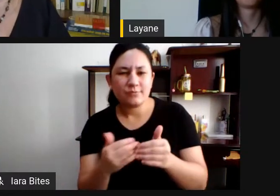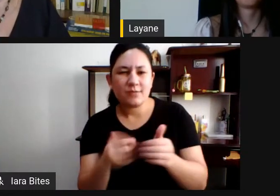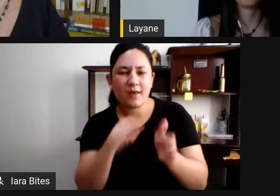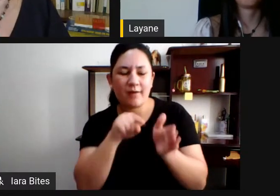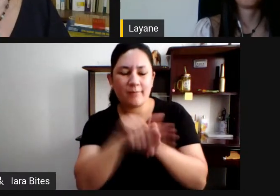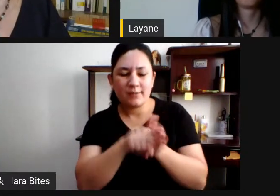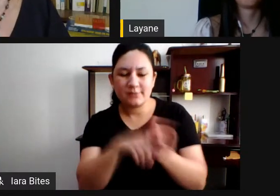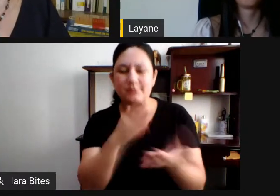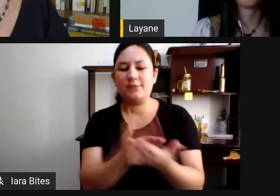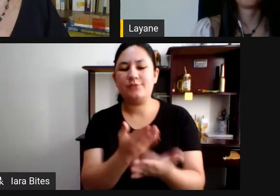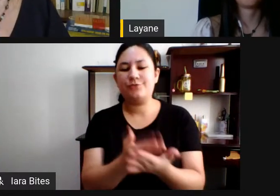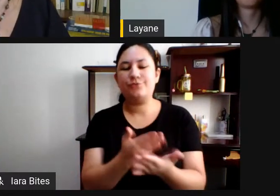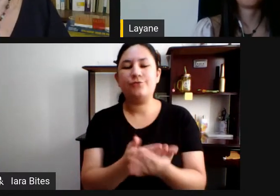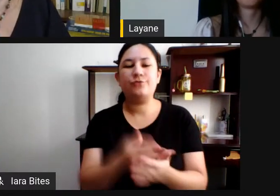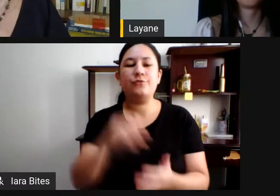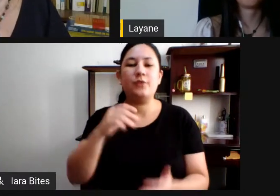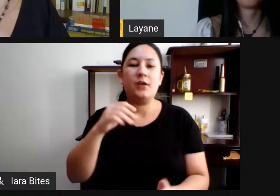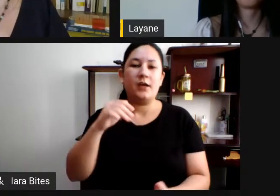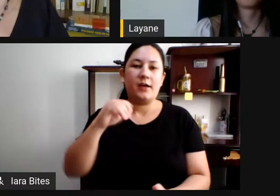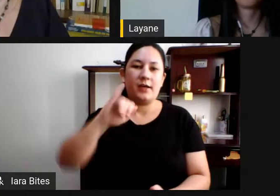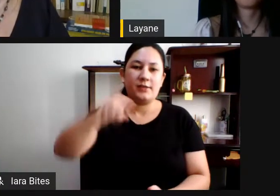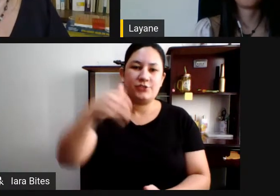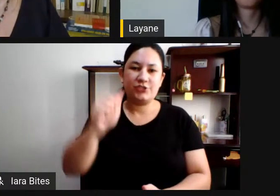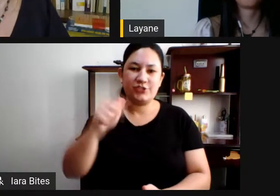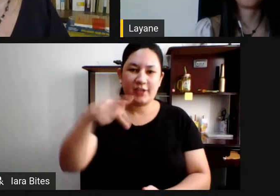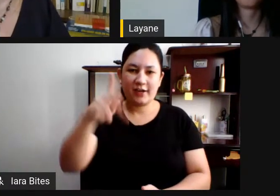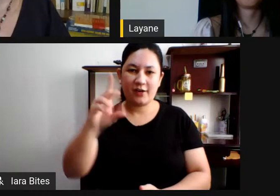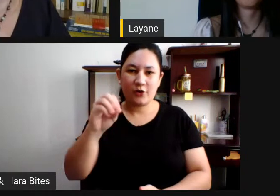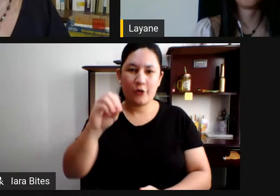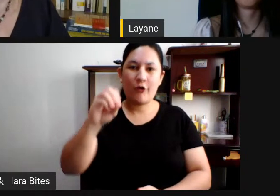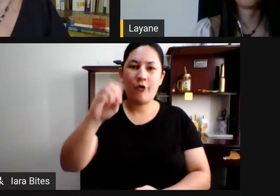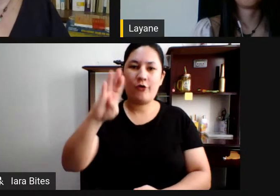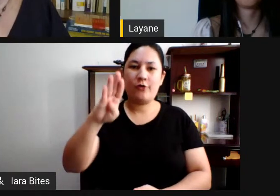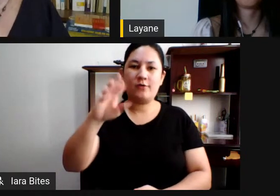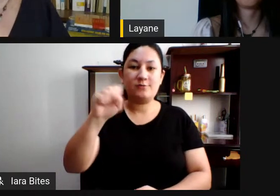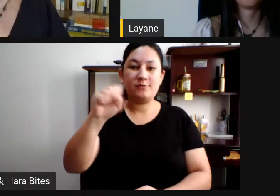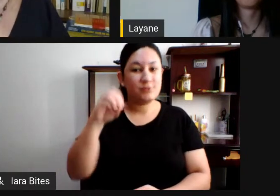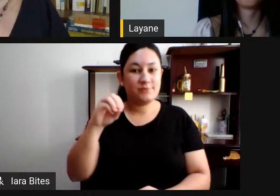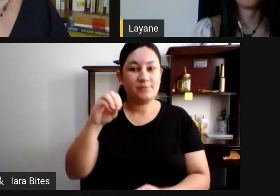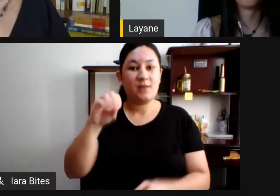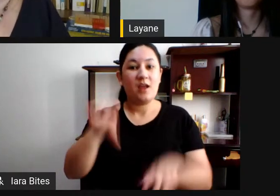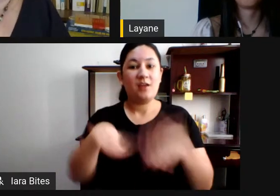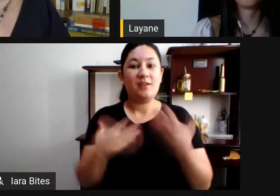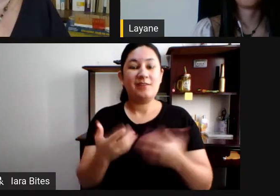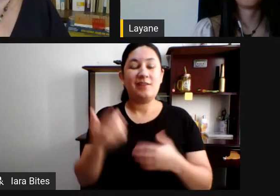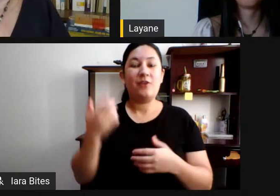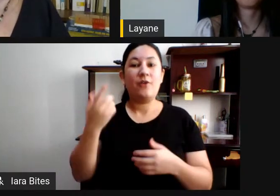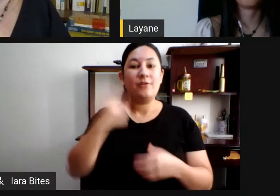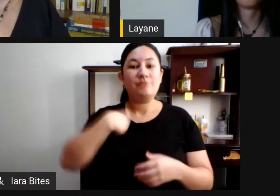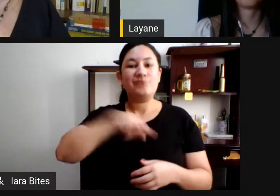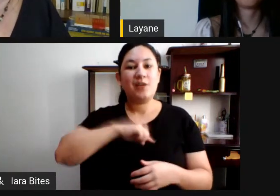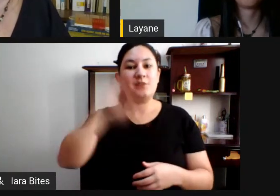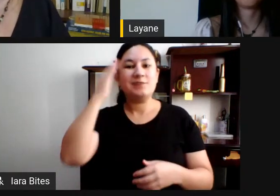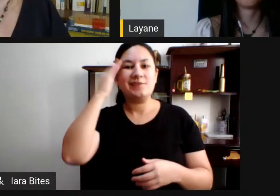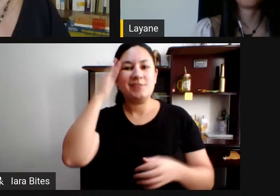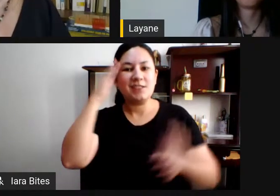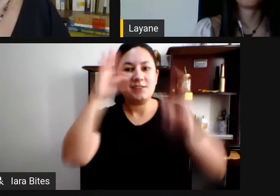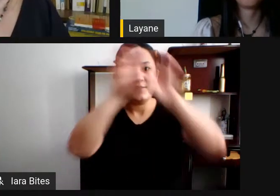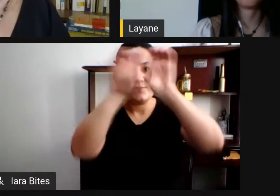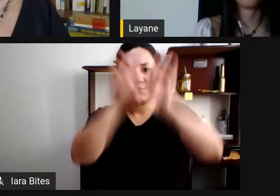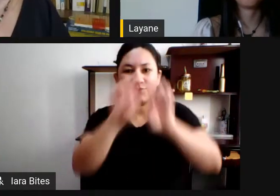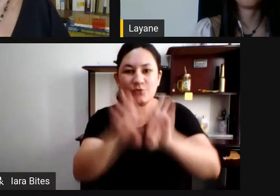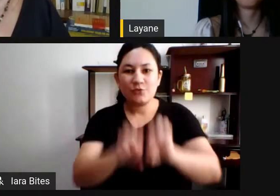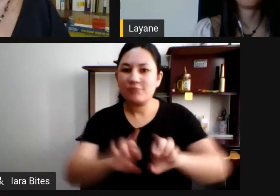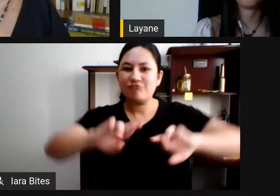Bloomfield então a noção de estrutura é muito variada de qualquer maneira